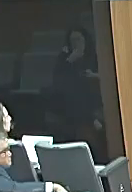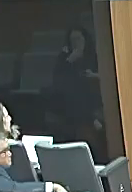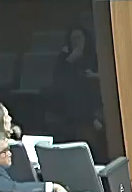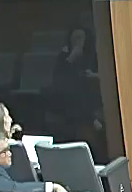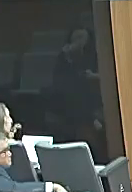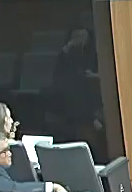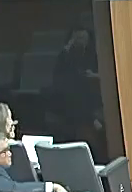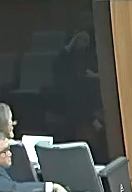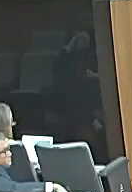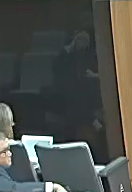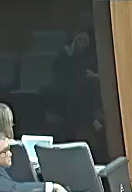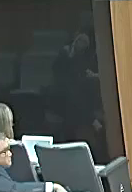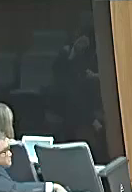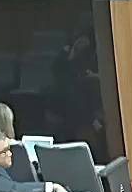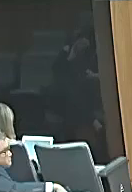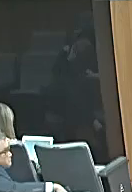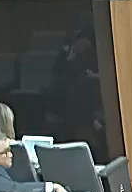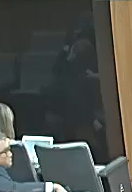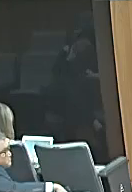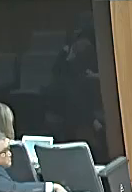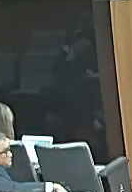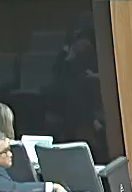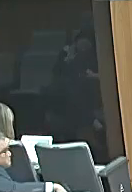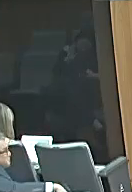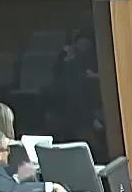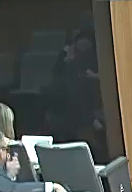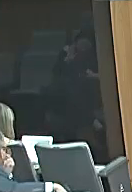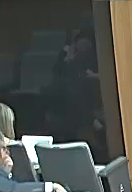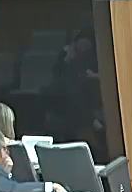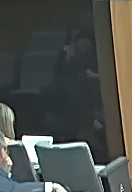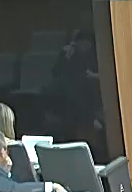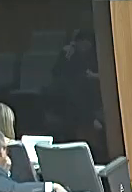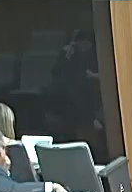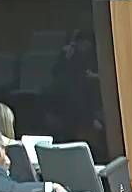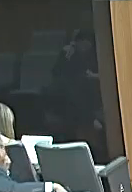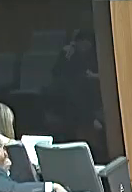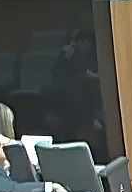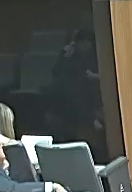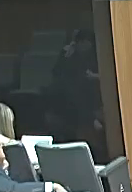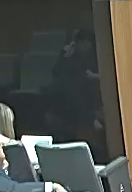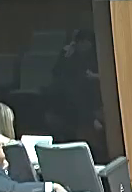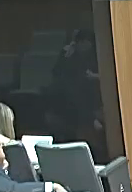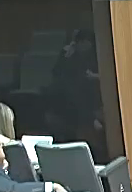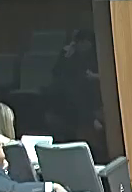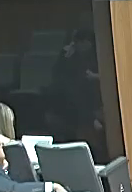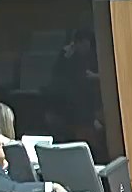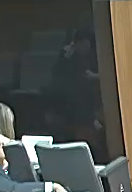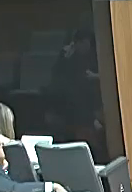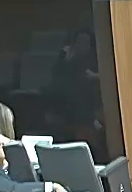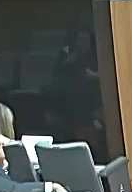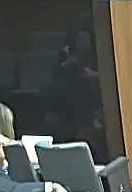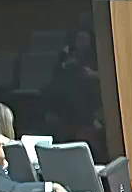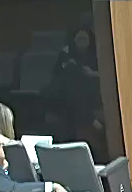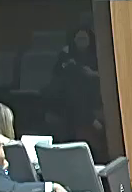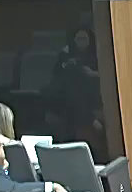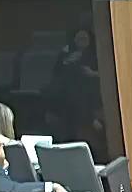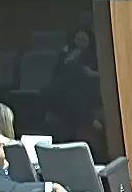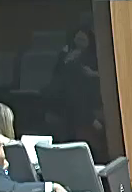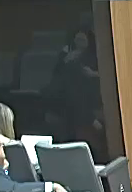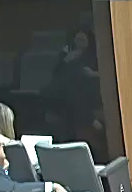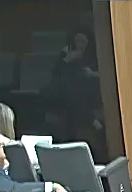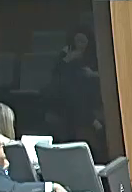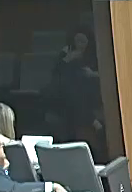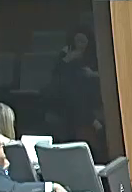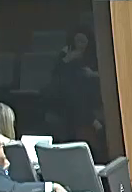secretaria tanto de justiça como a secretaria de planejamento elas estão envidando esforços para discutir